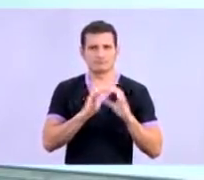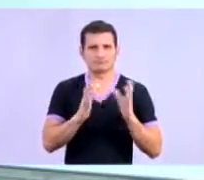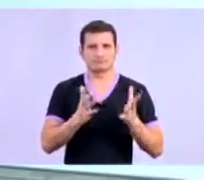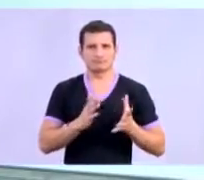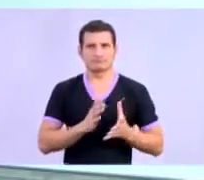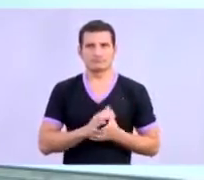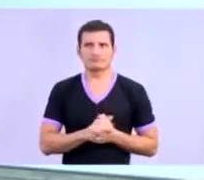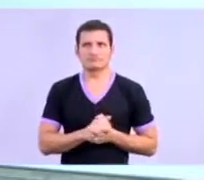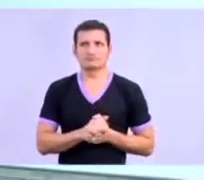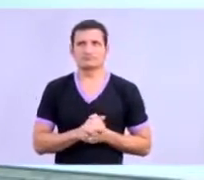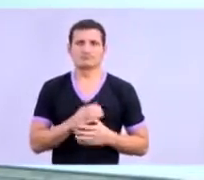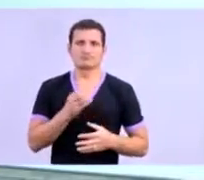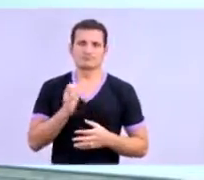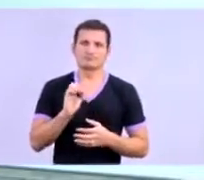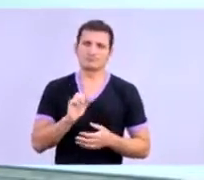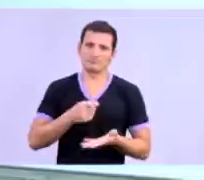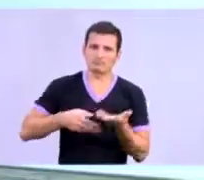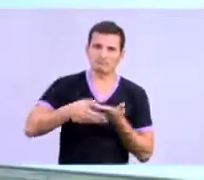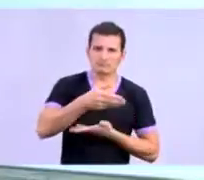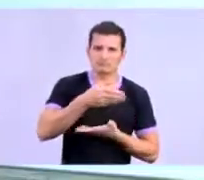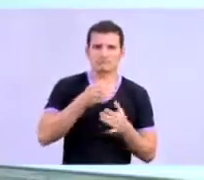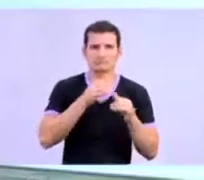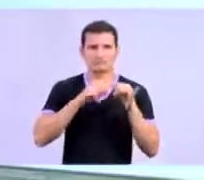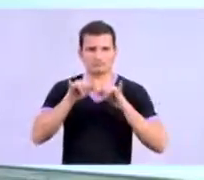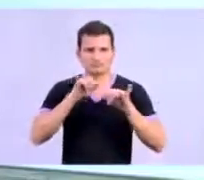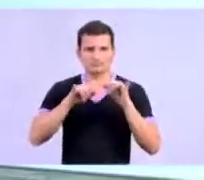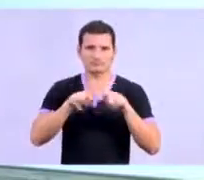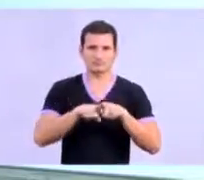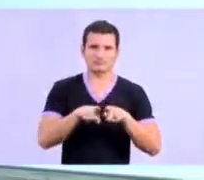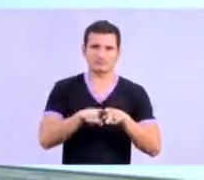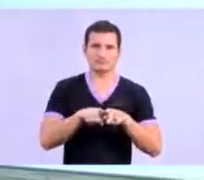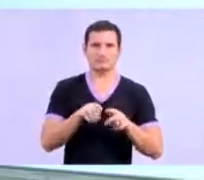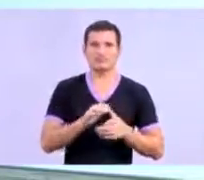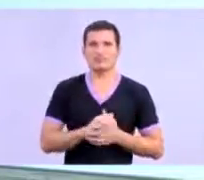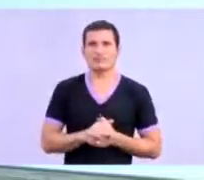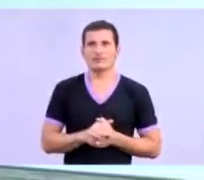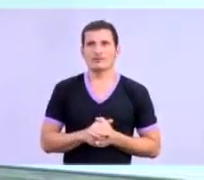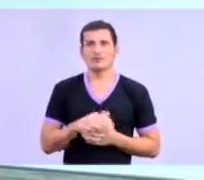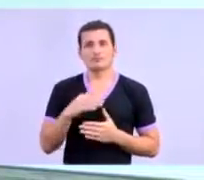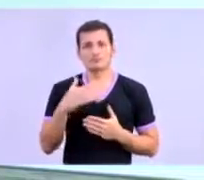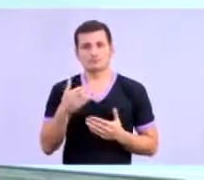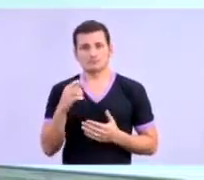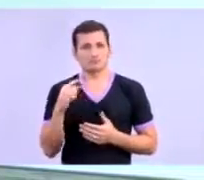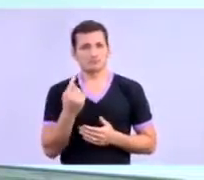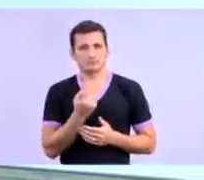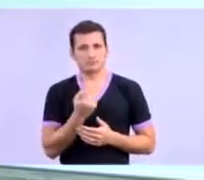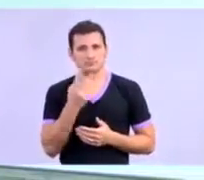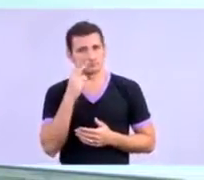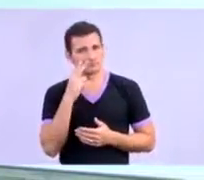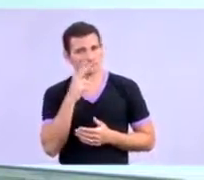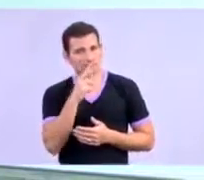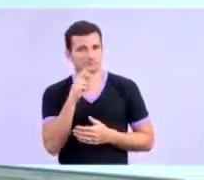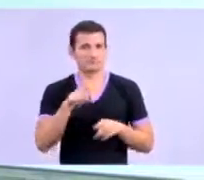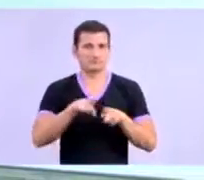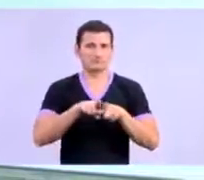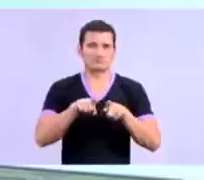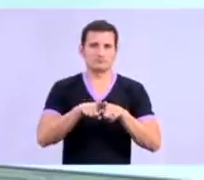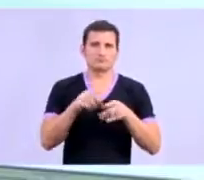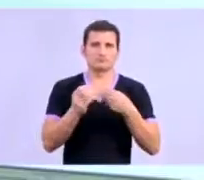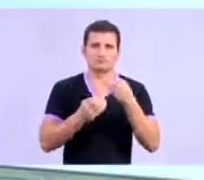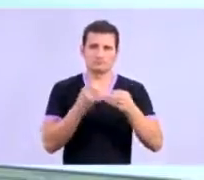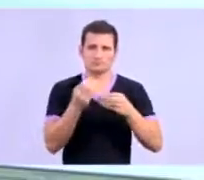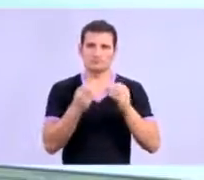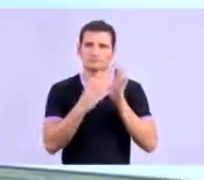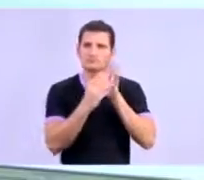e trocando as informações completamente. E aí, volto a dizer, já a gente vai entender melhor visualmente como que é